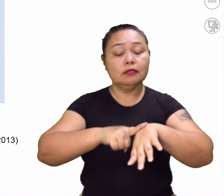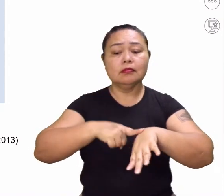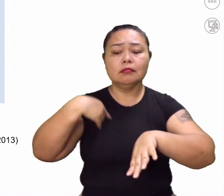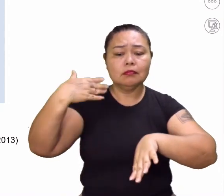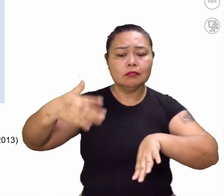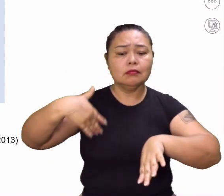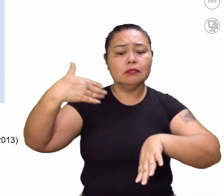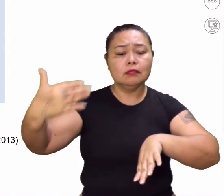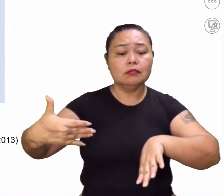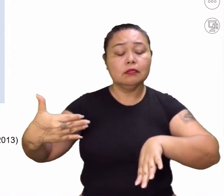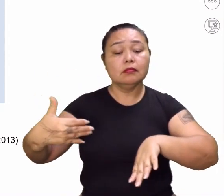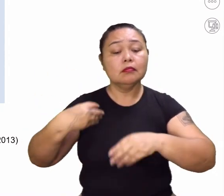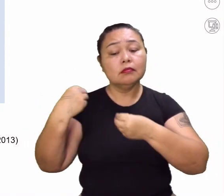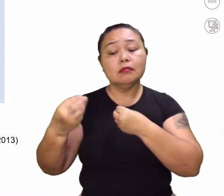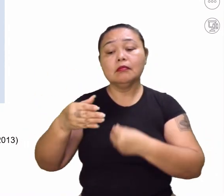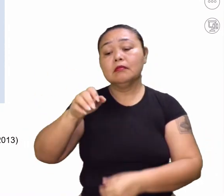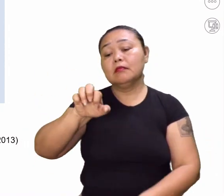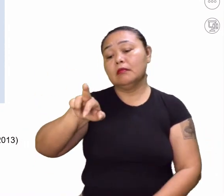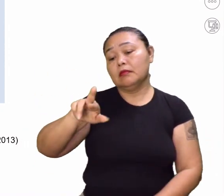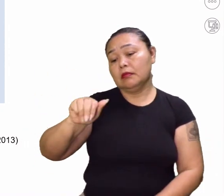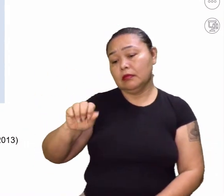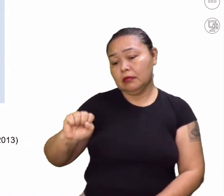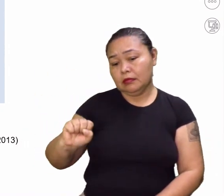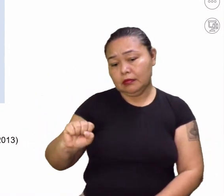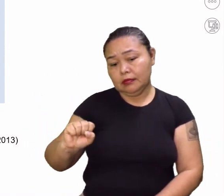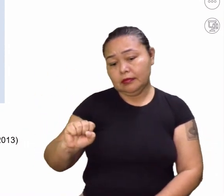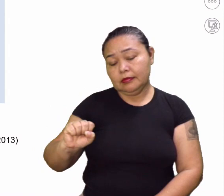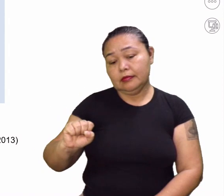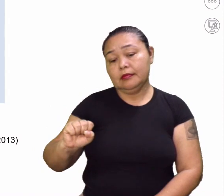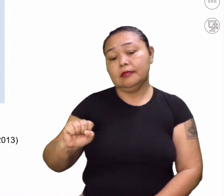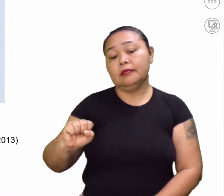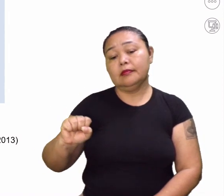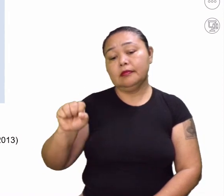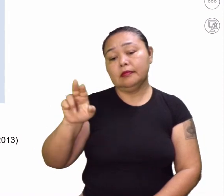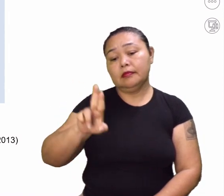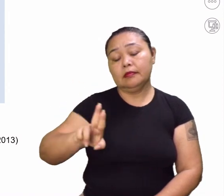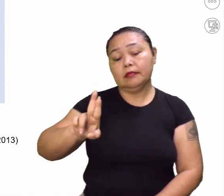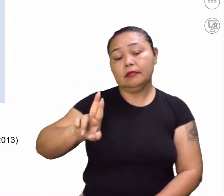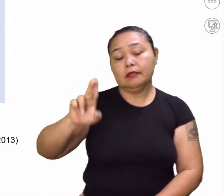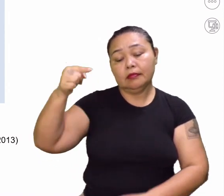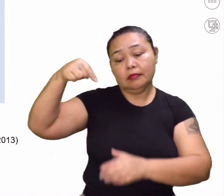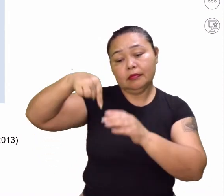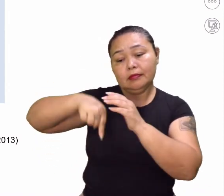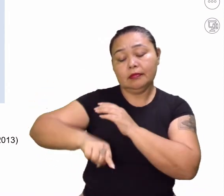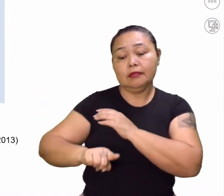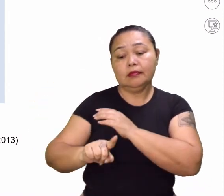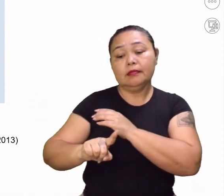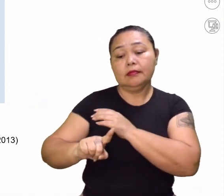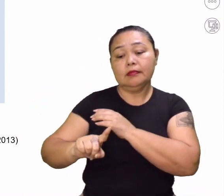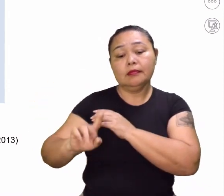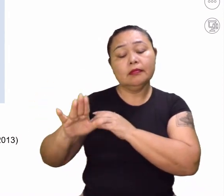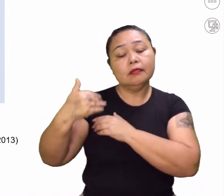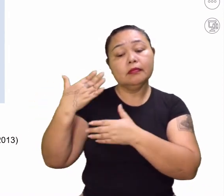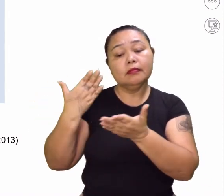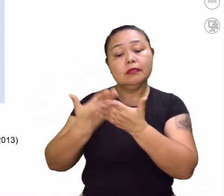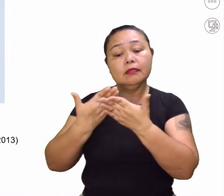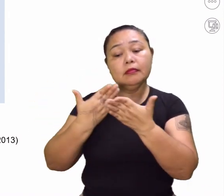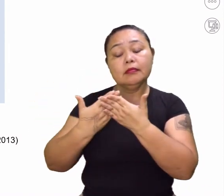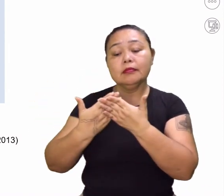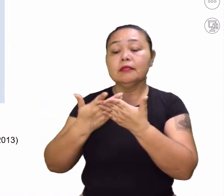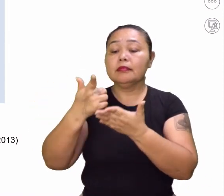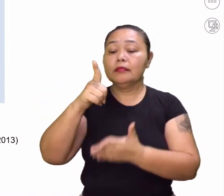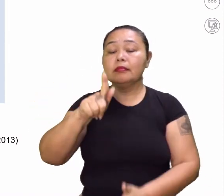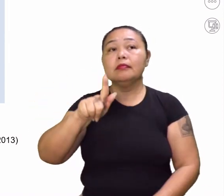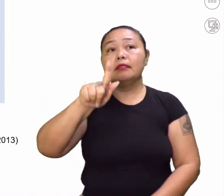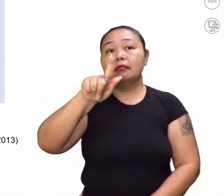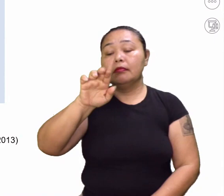mais longos, como as eras, que a gente vai aprofundar quando a gente estudar a questão da